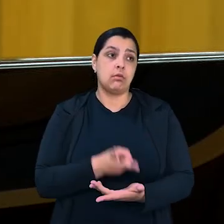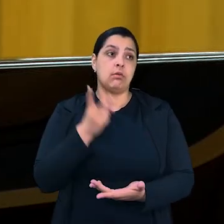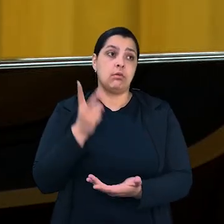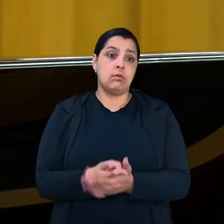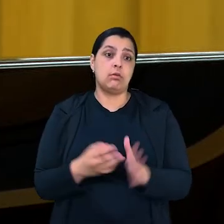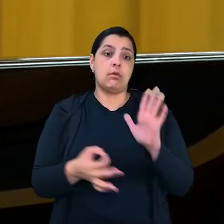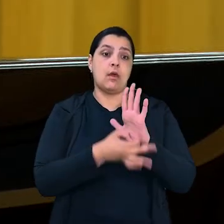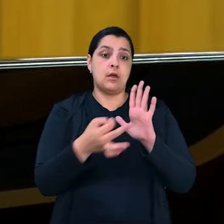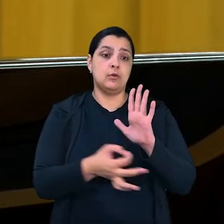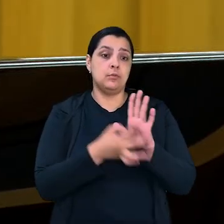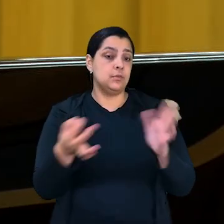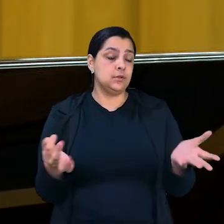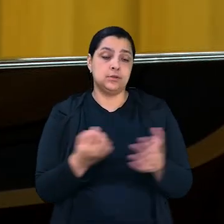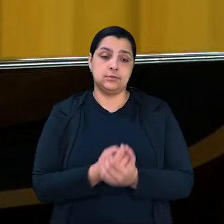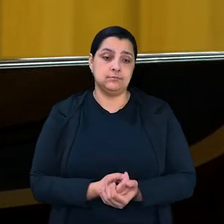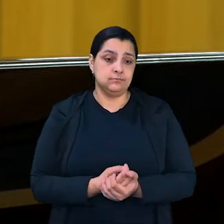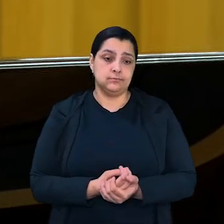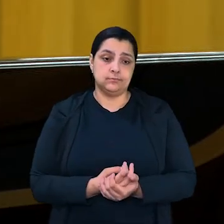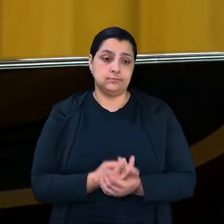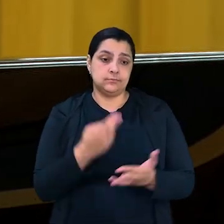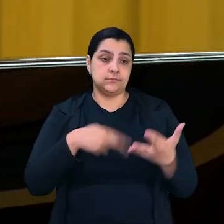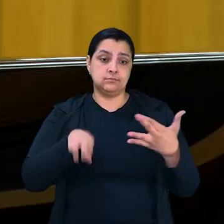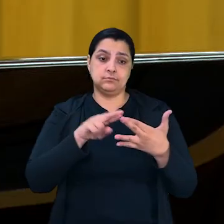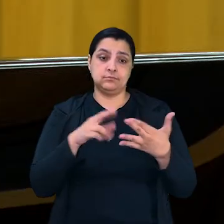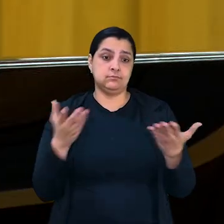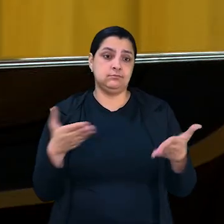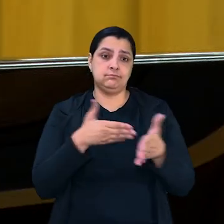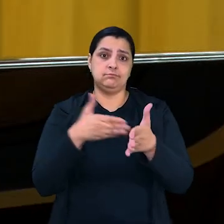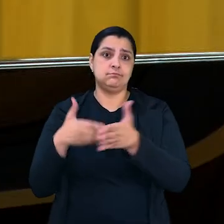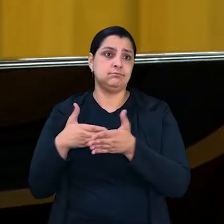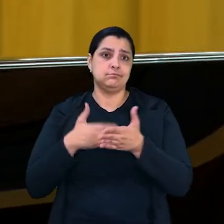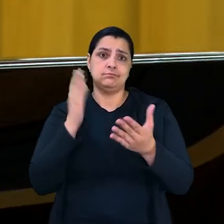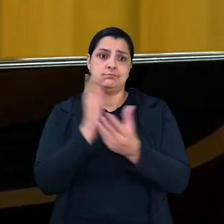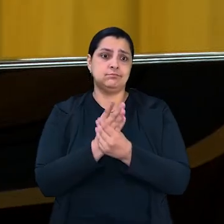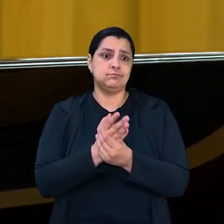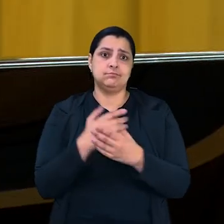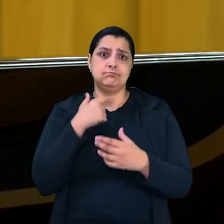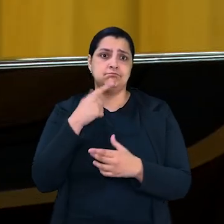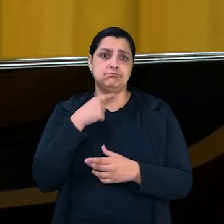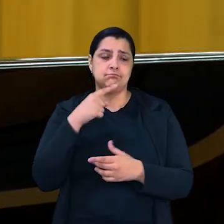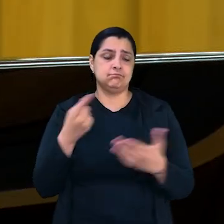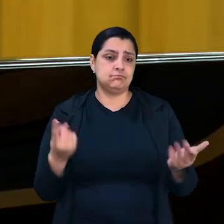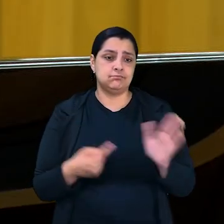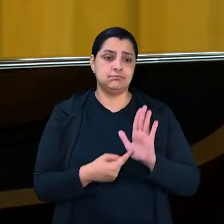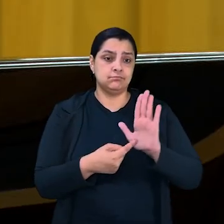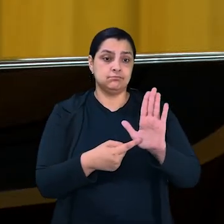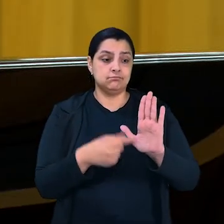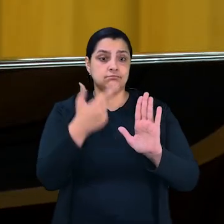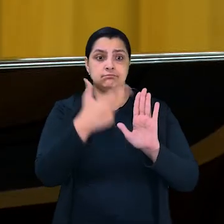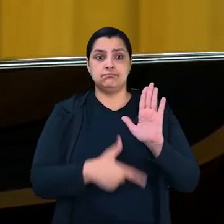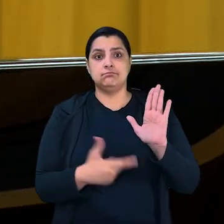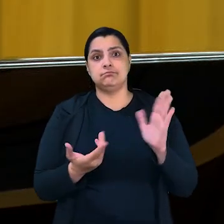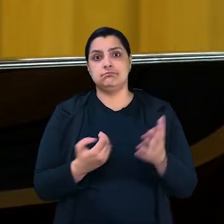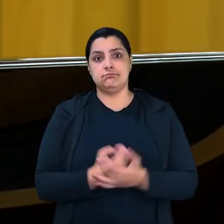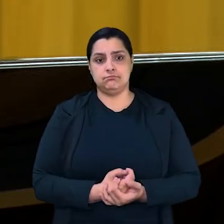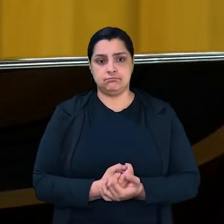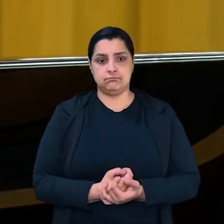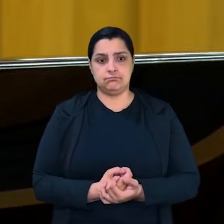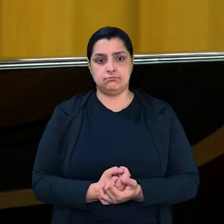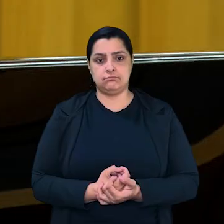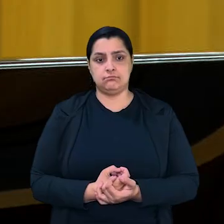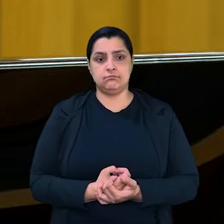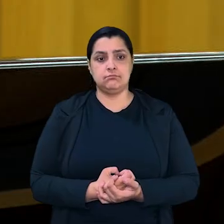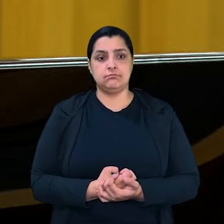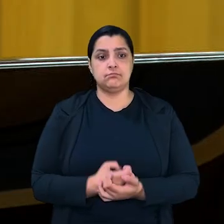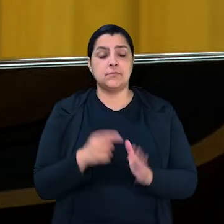os mesmos argumentos. Que o recurso da parte não impugnou os obstáculos processuais opostos ao segmento do